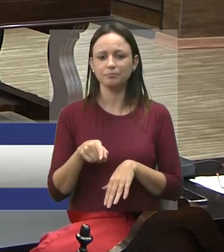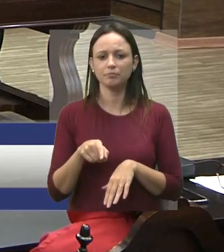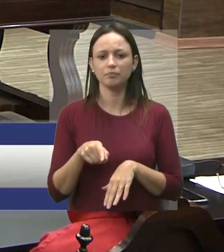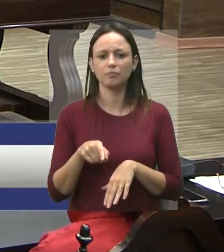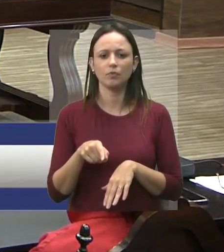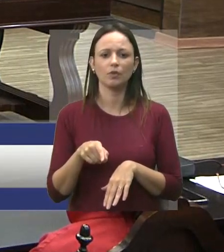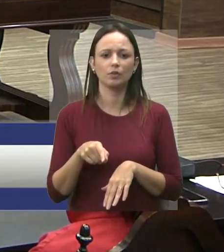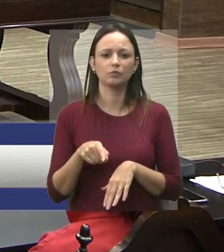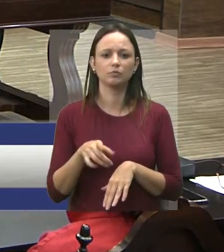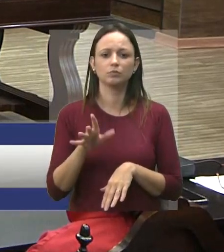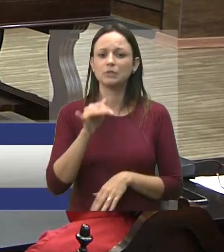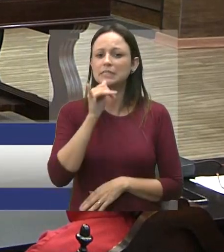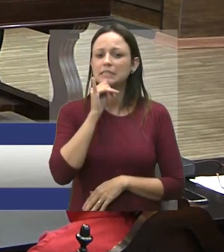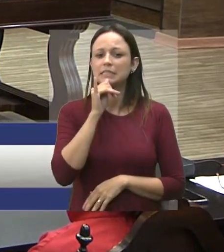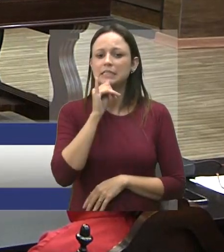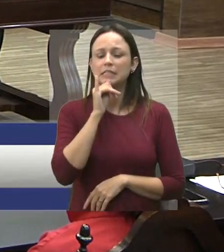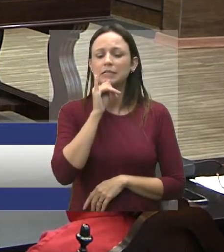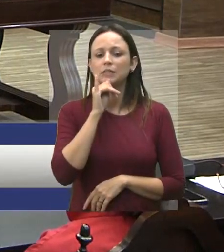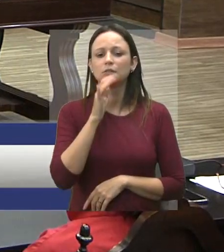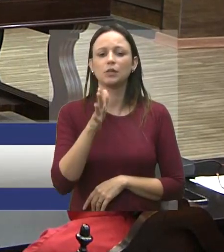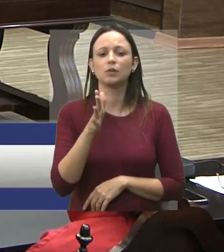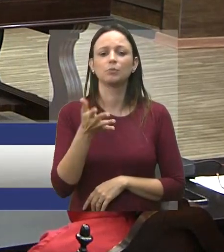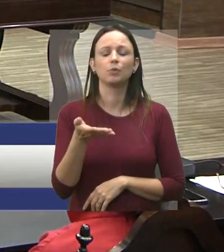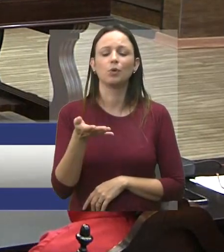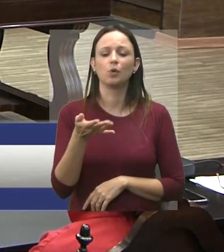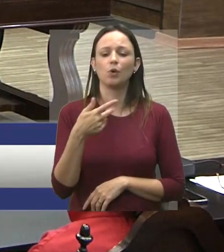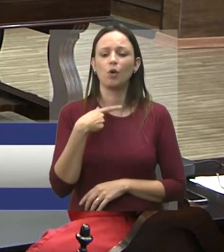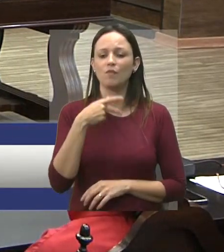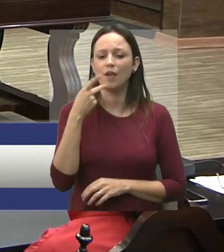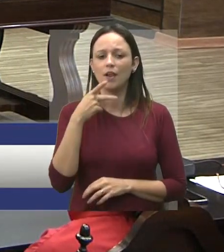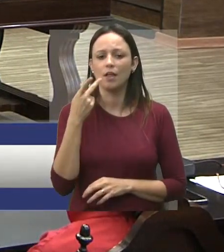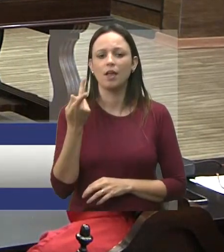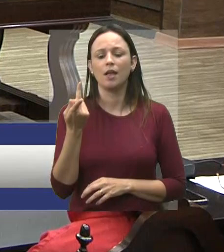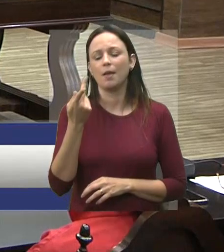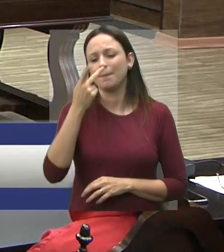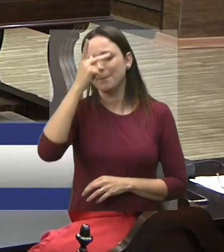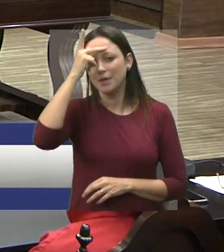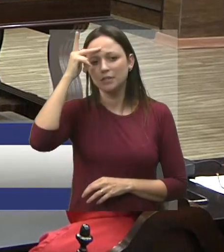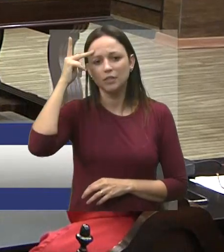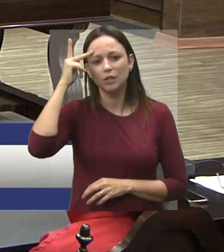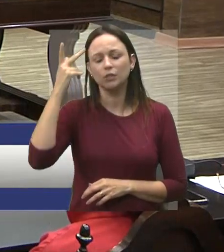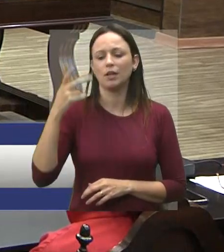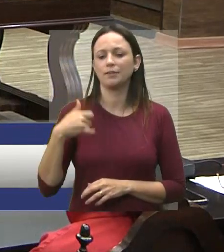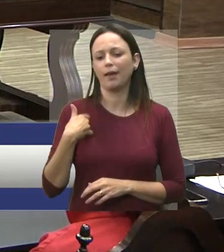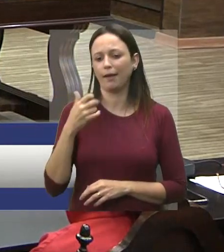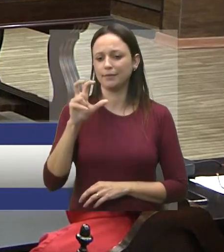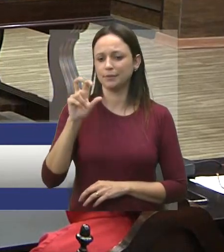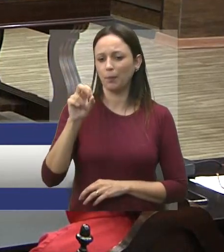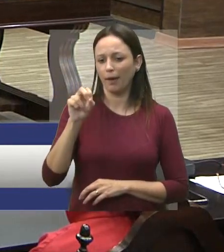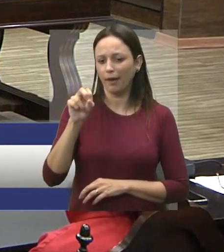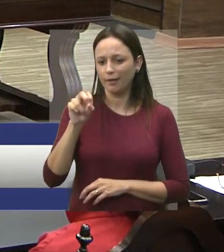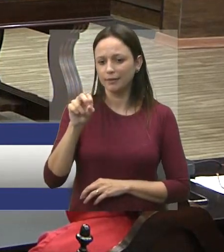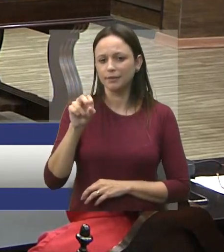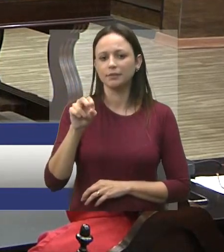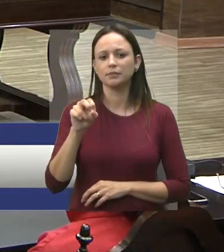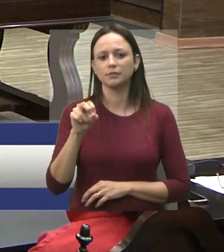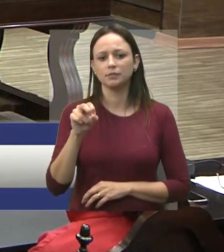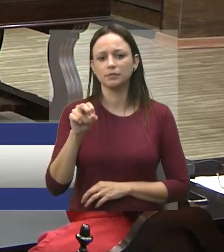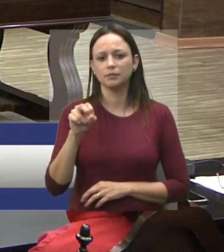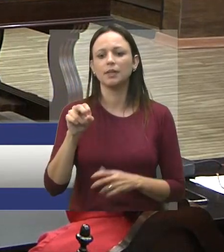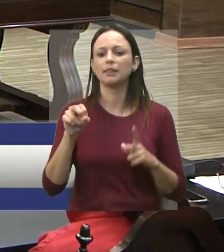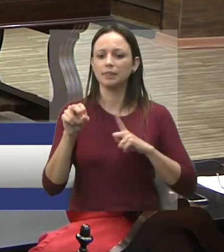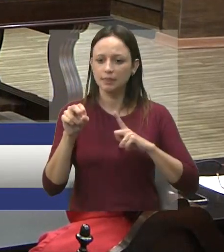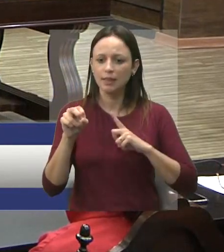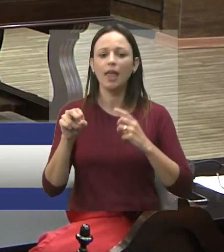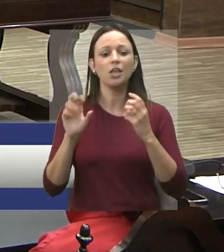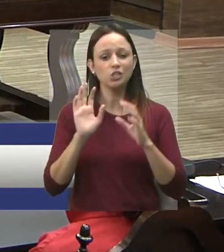Citando o exemplo que eu falei, de que comum uma pessoa hoje com 50 anos ter os 35